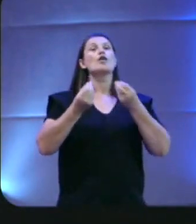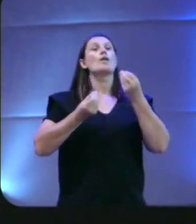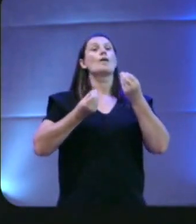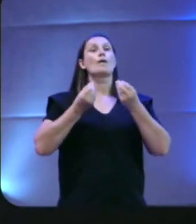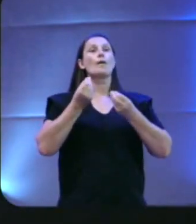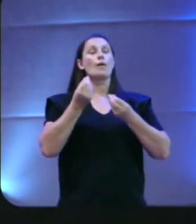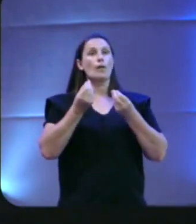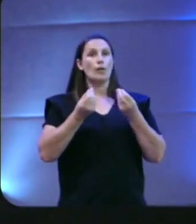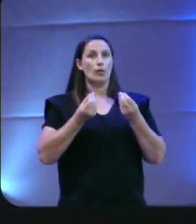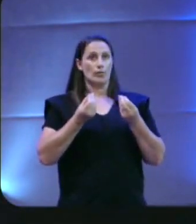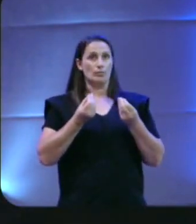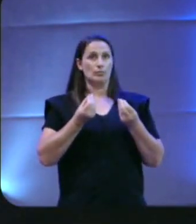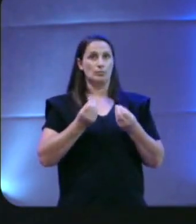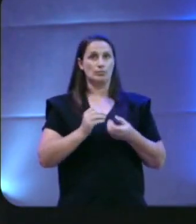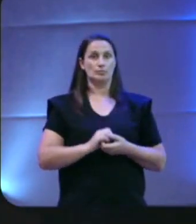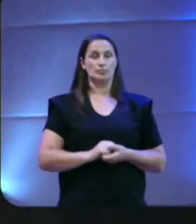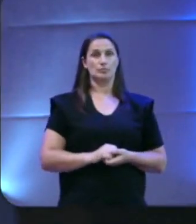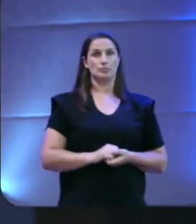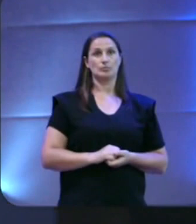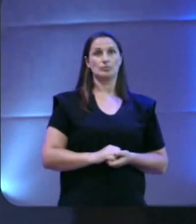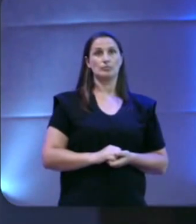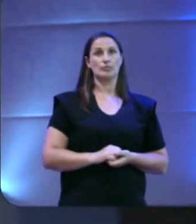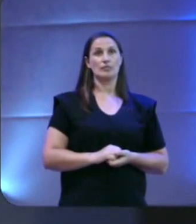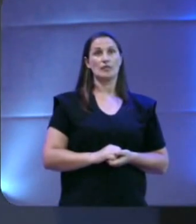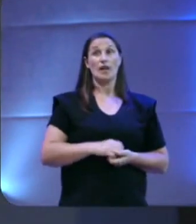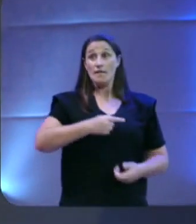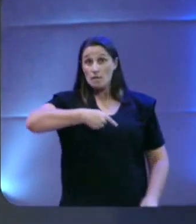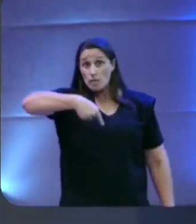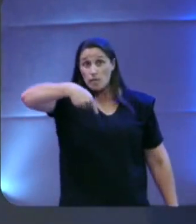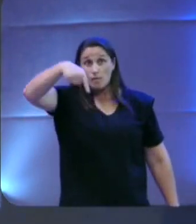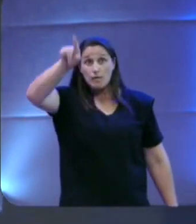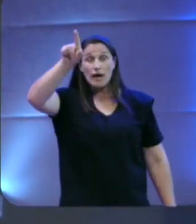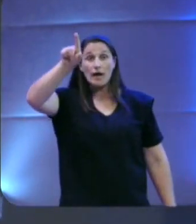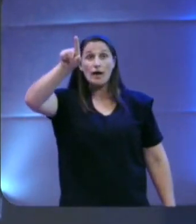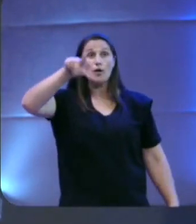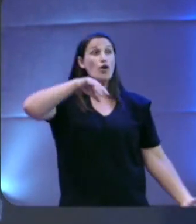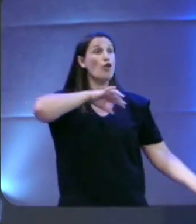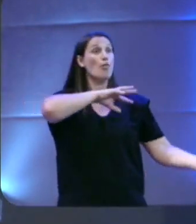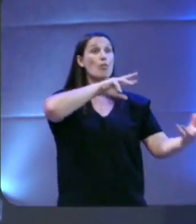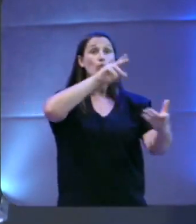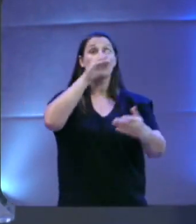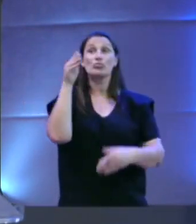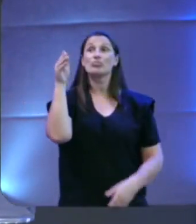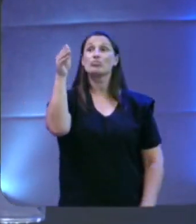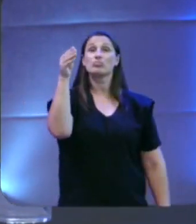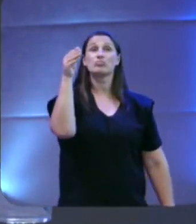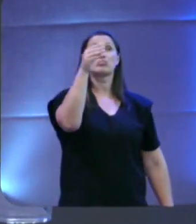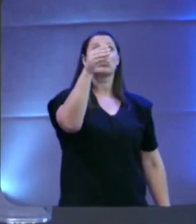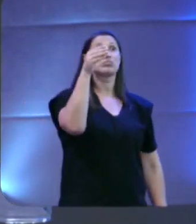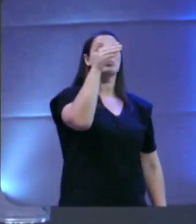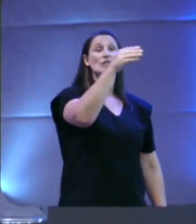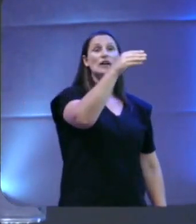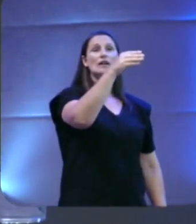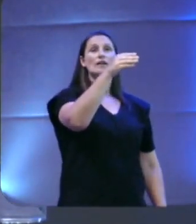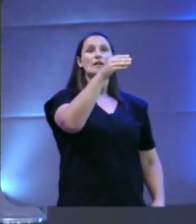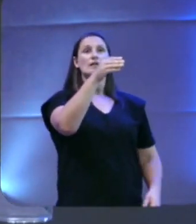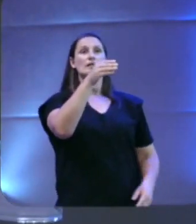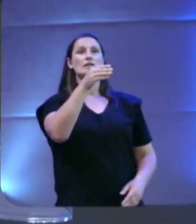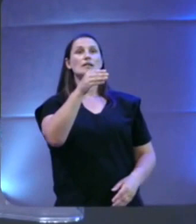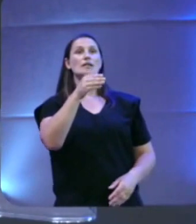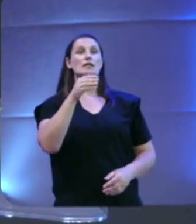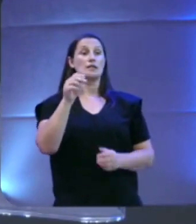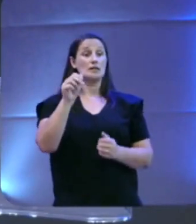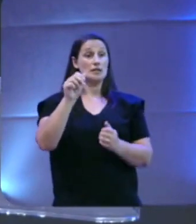nossas vidas. Cada um de nós. Ele vai falar: vão por todo o mundo e façam discípulos, batizando-os em nome